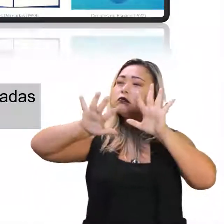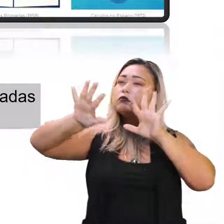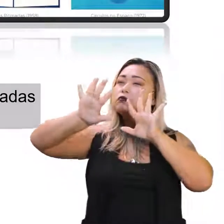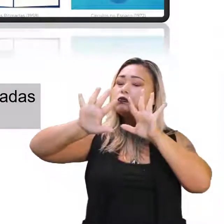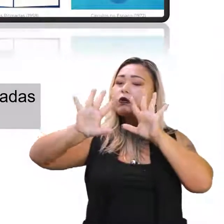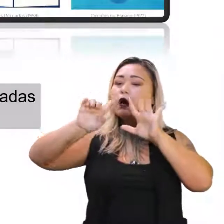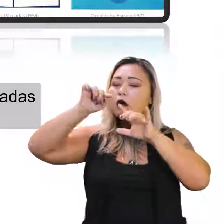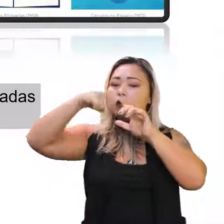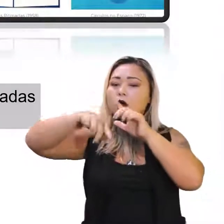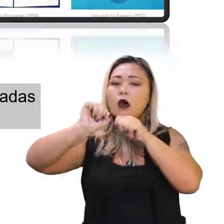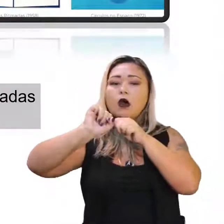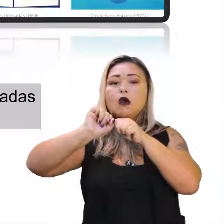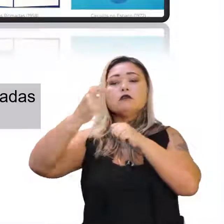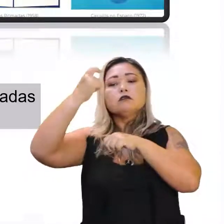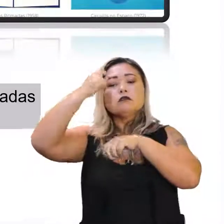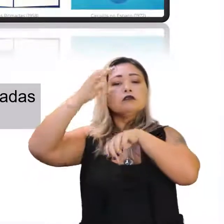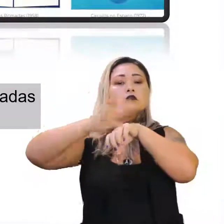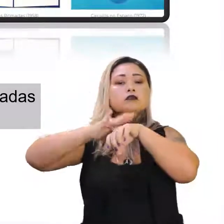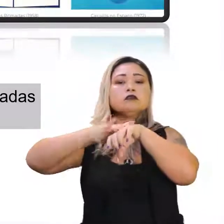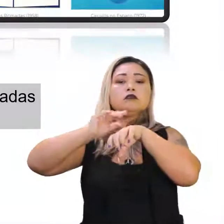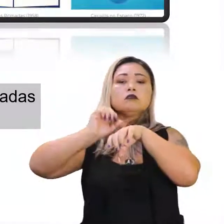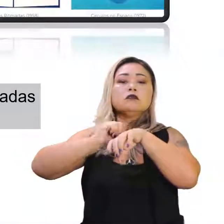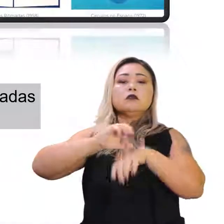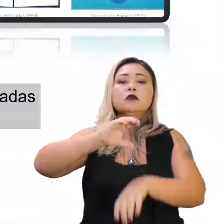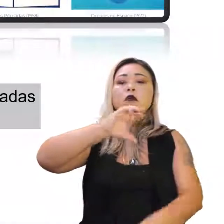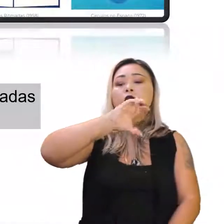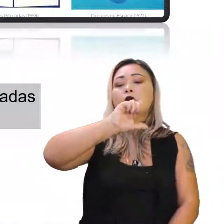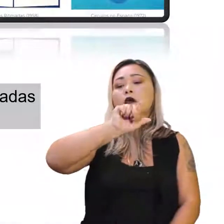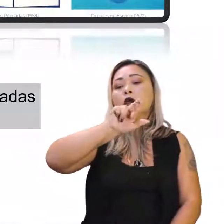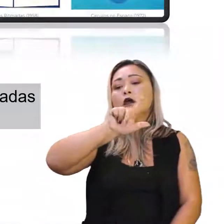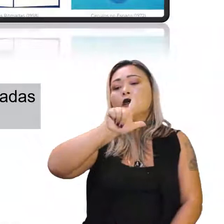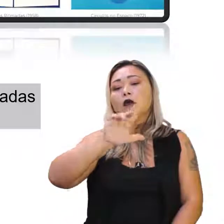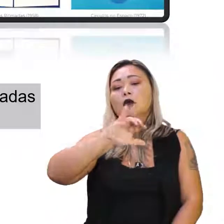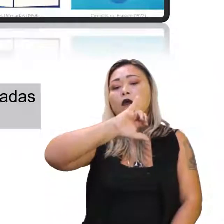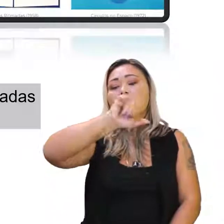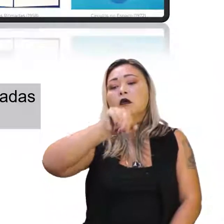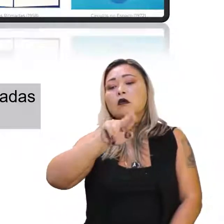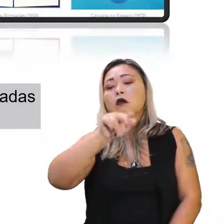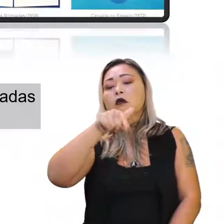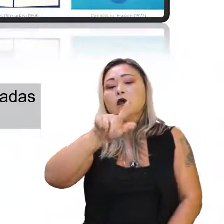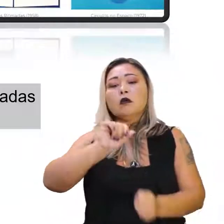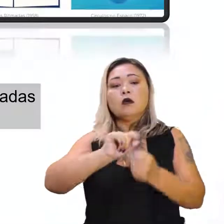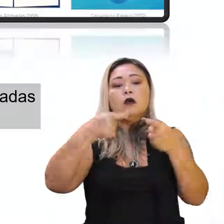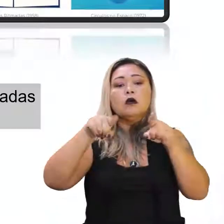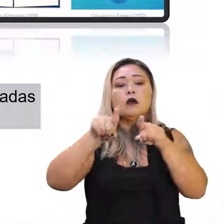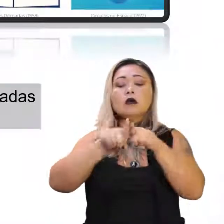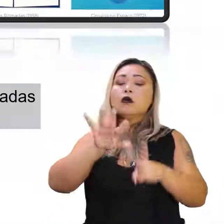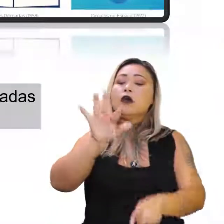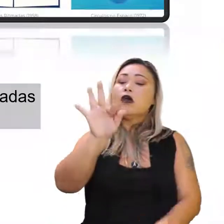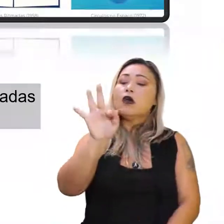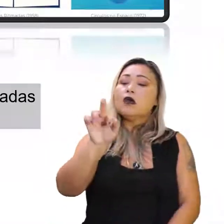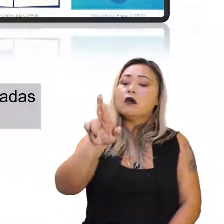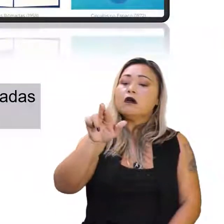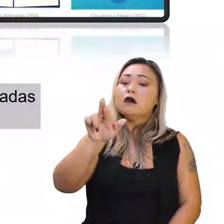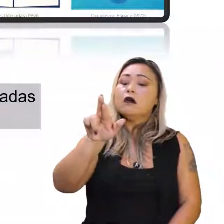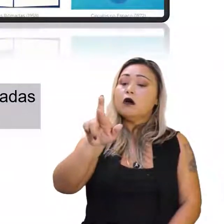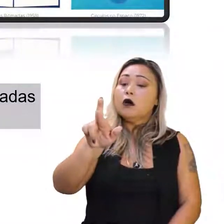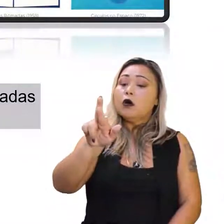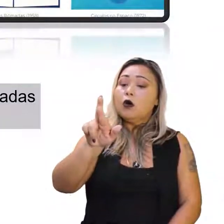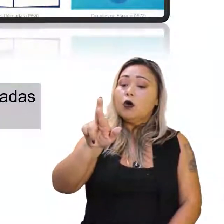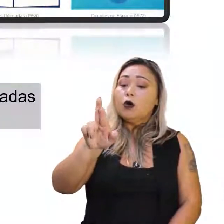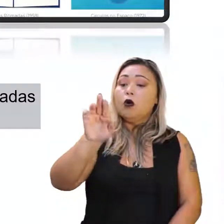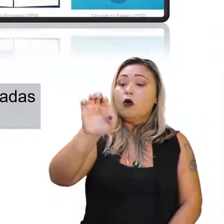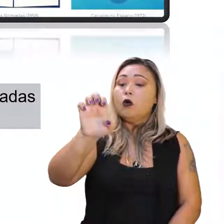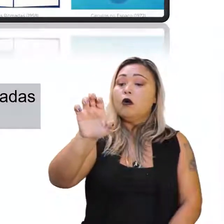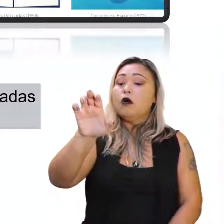com obras com base nas ideias psicanalíticas de Carl Jung e Sigmund Freud, no que se